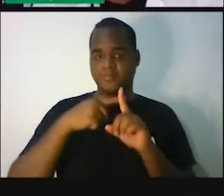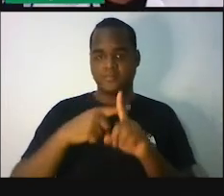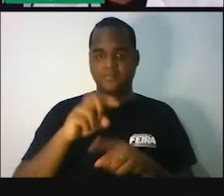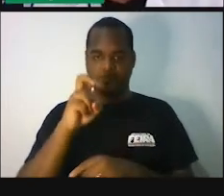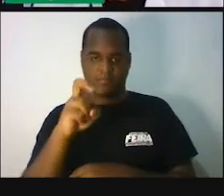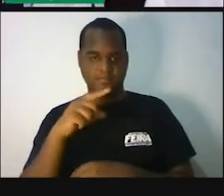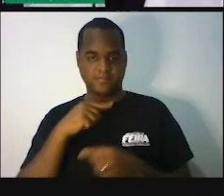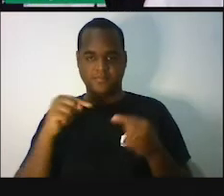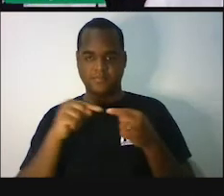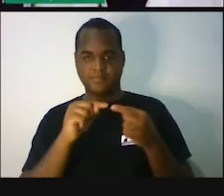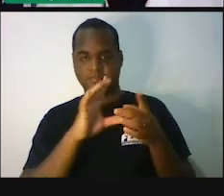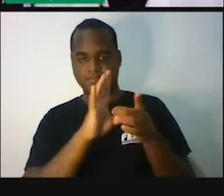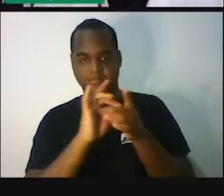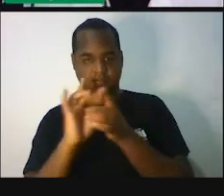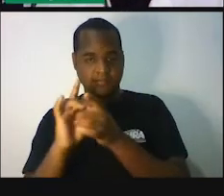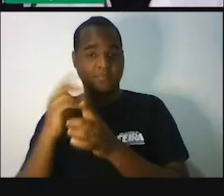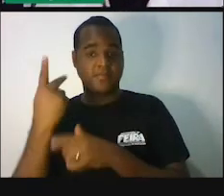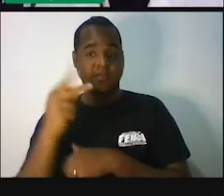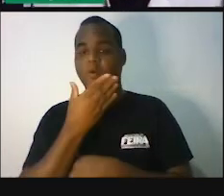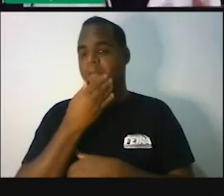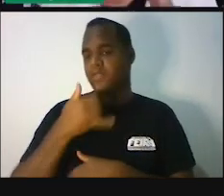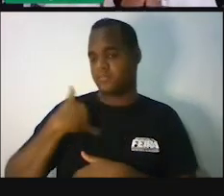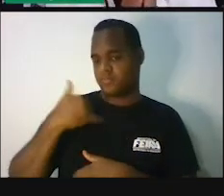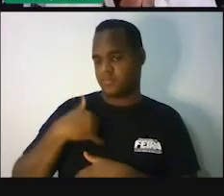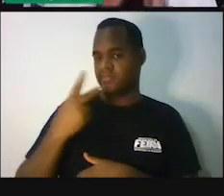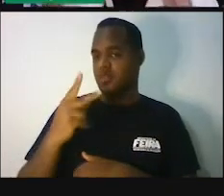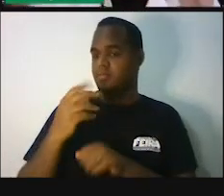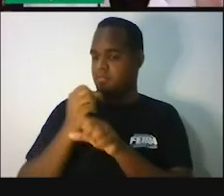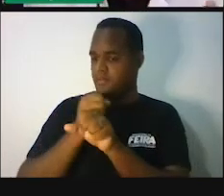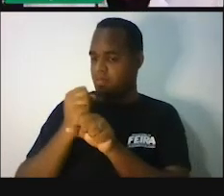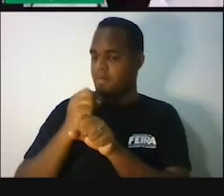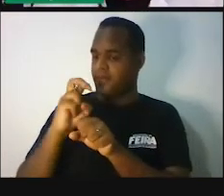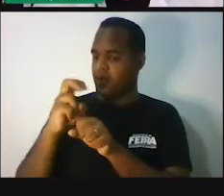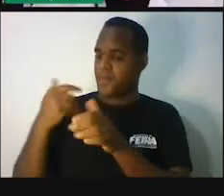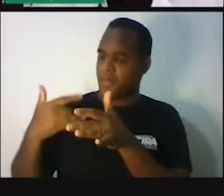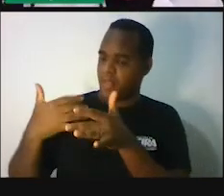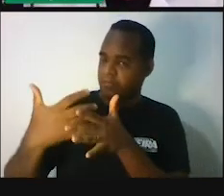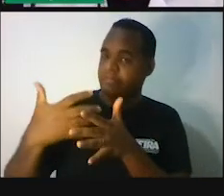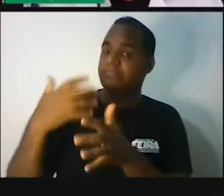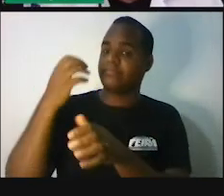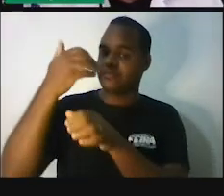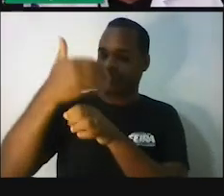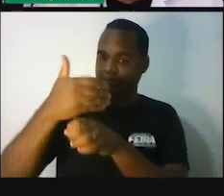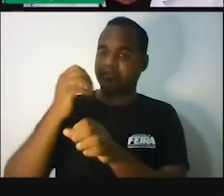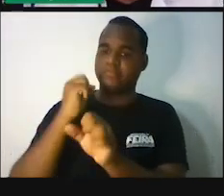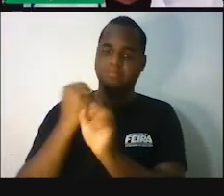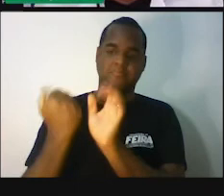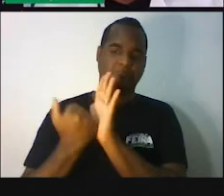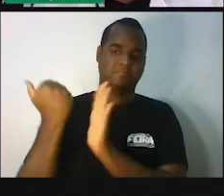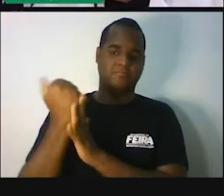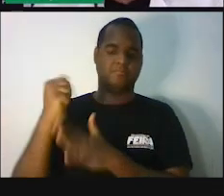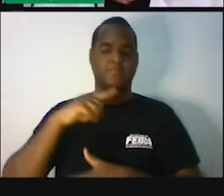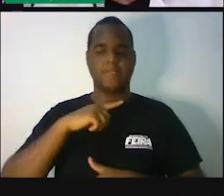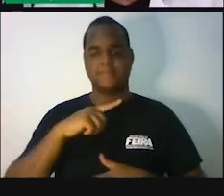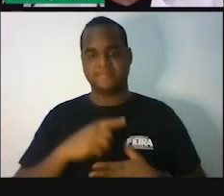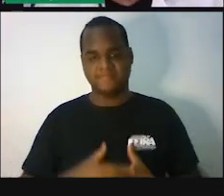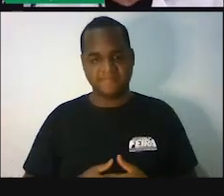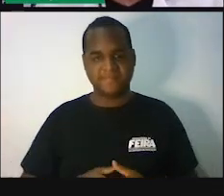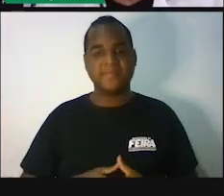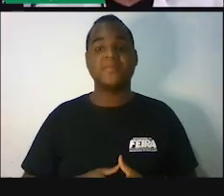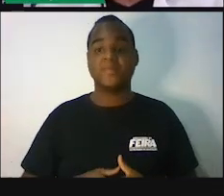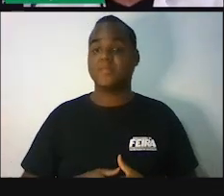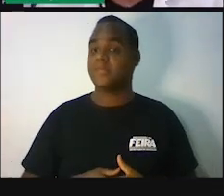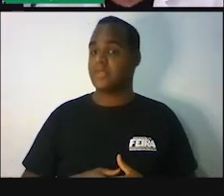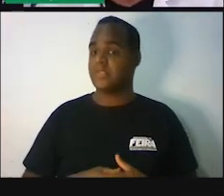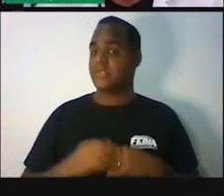em relação à idade de Diofanto. É 5 anos que se passaram a mais, certo? Depois que o